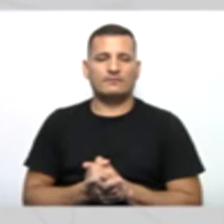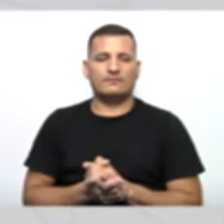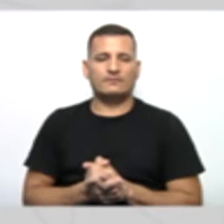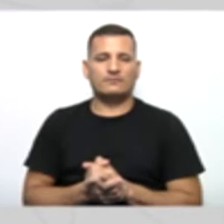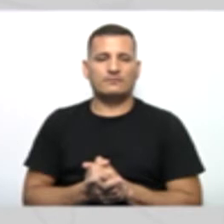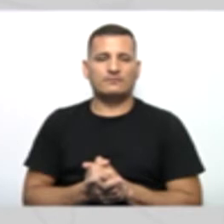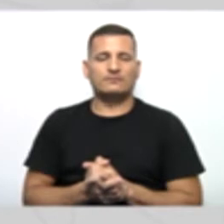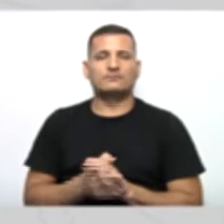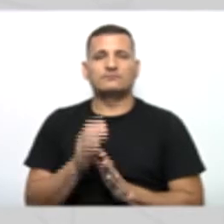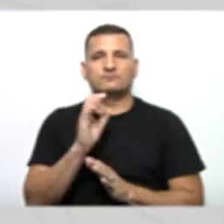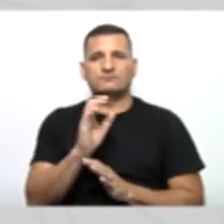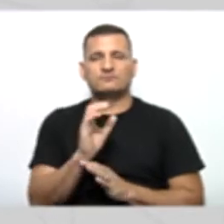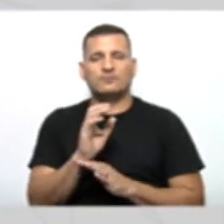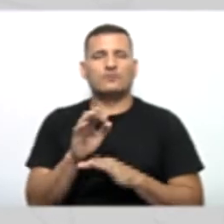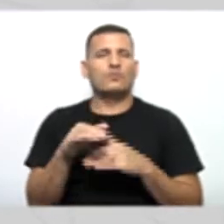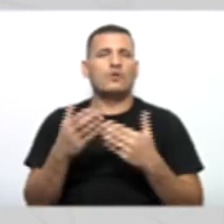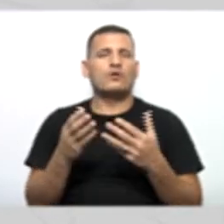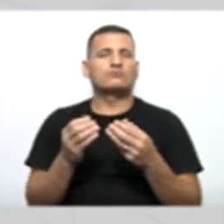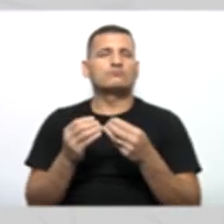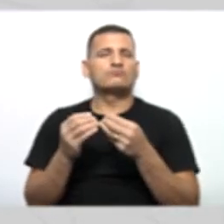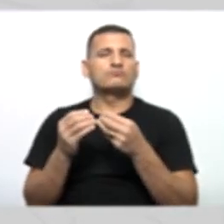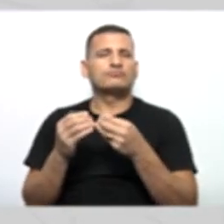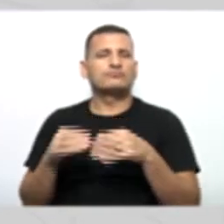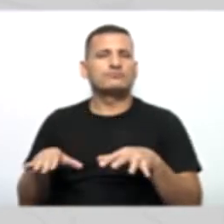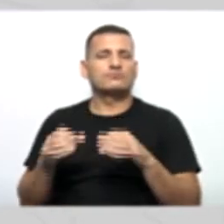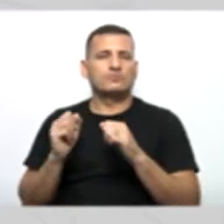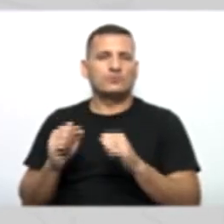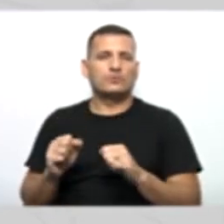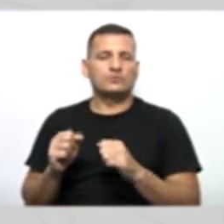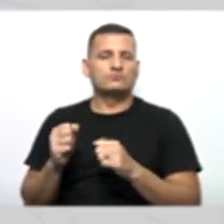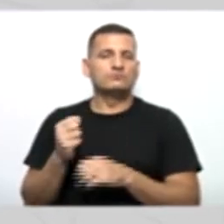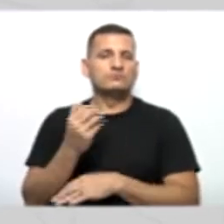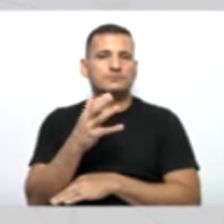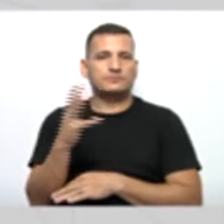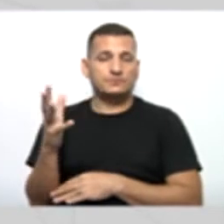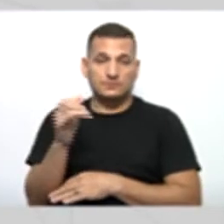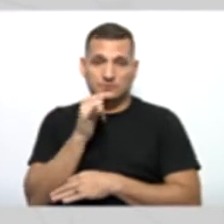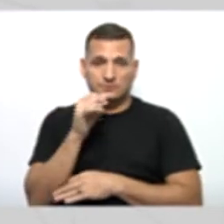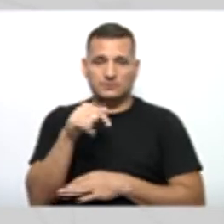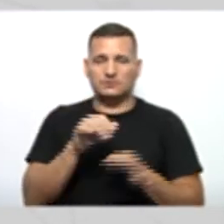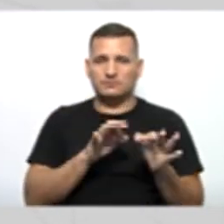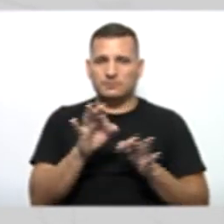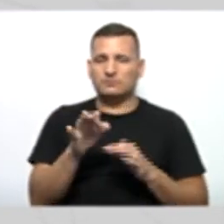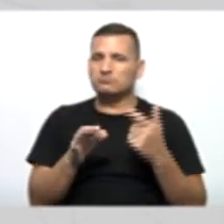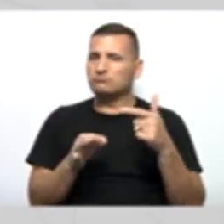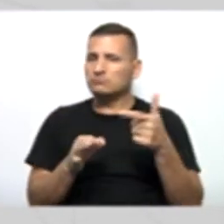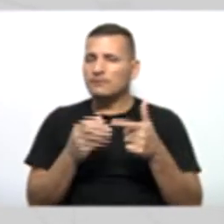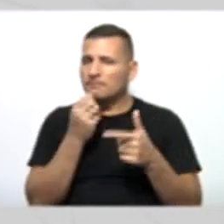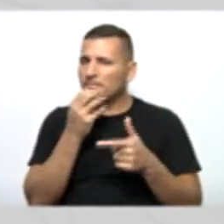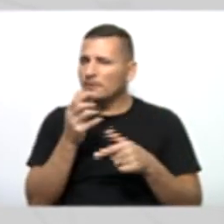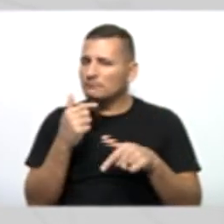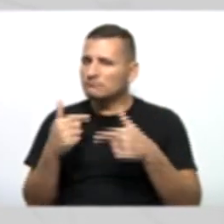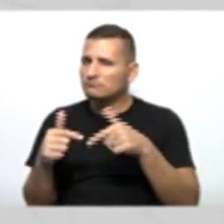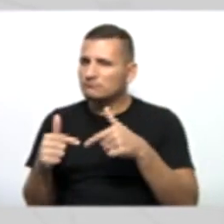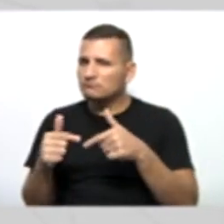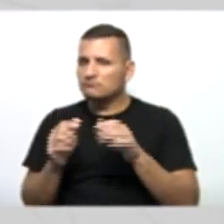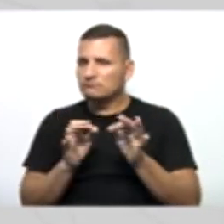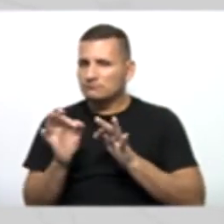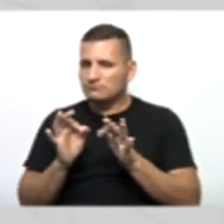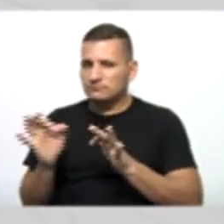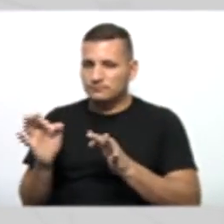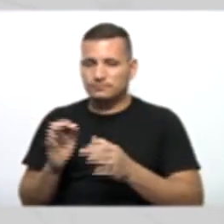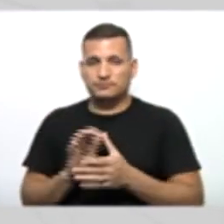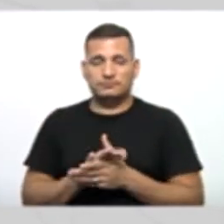Quais impactos ambientais ela pode causar ao meio ambiente caso esse plano não seja bem executado? Os impactos que ela